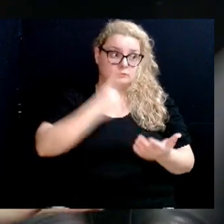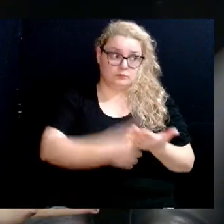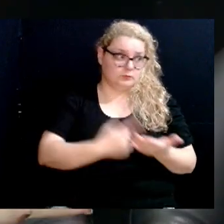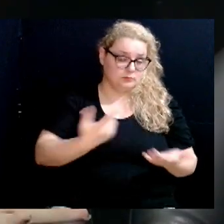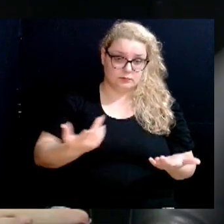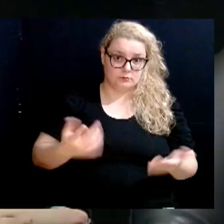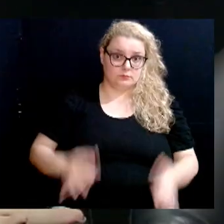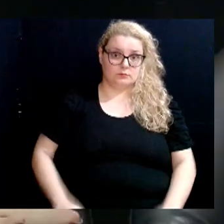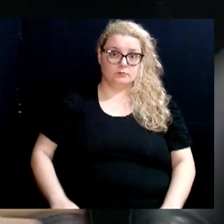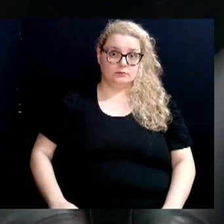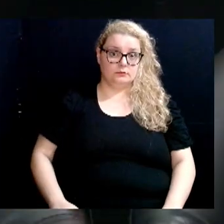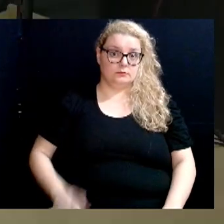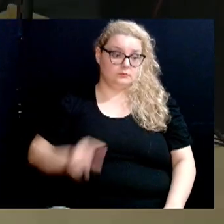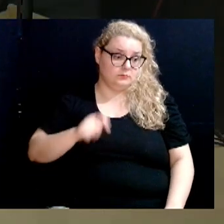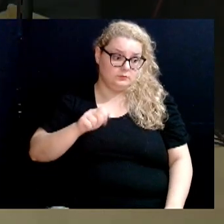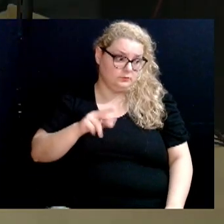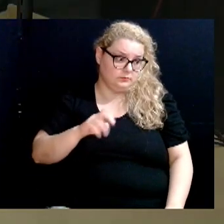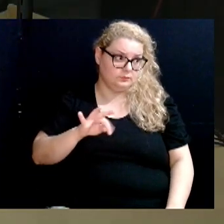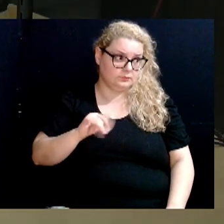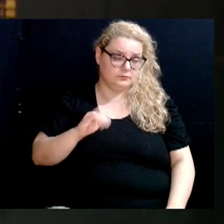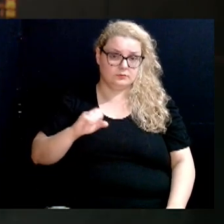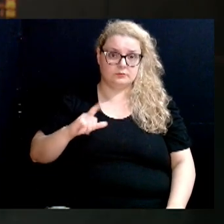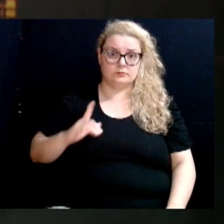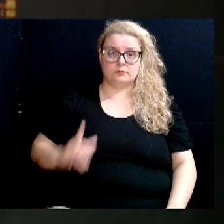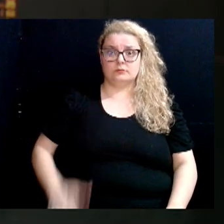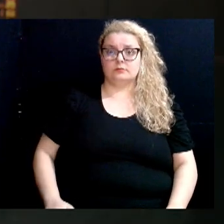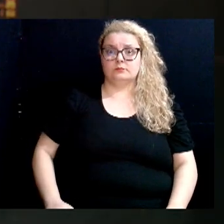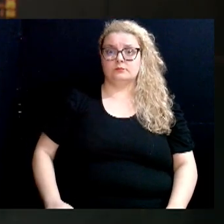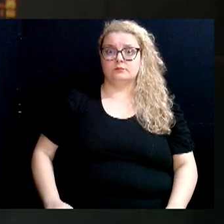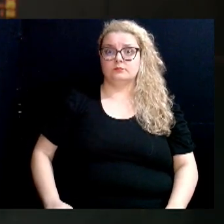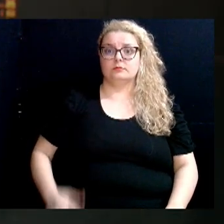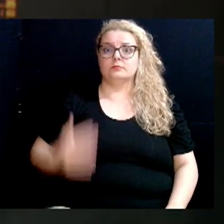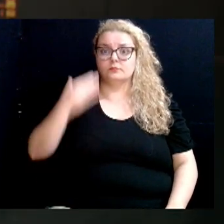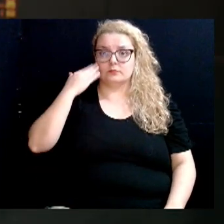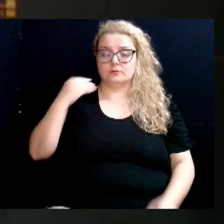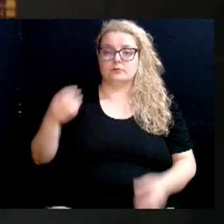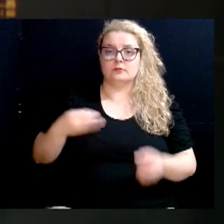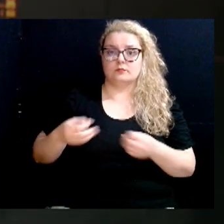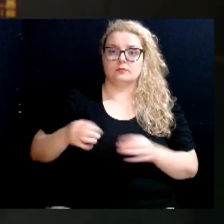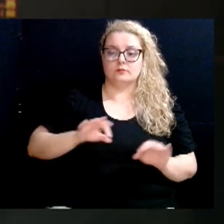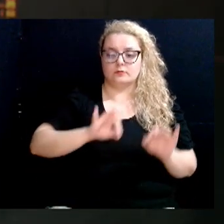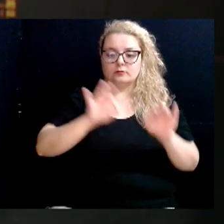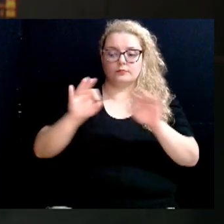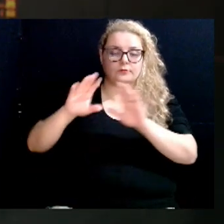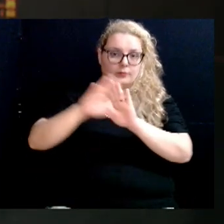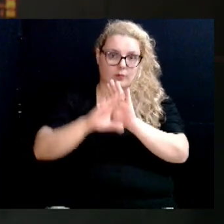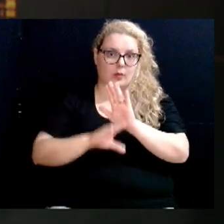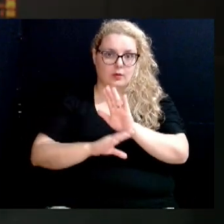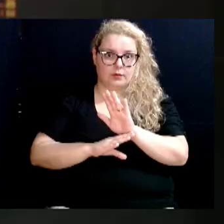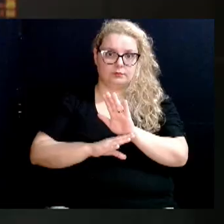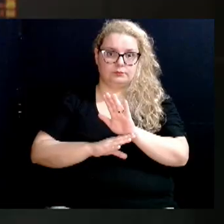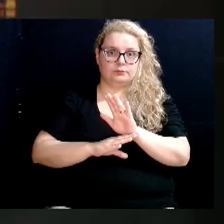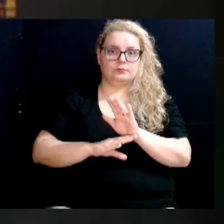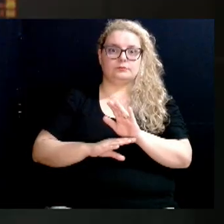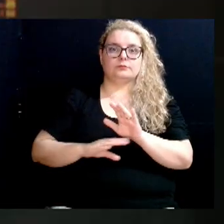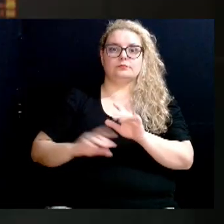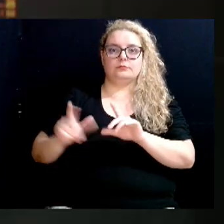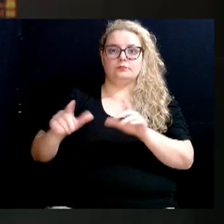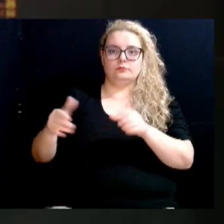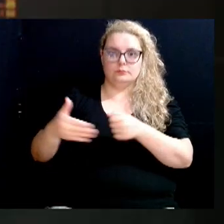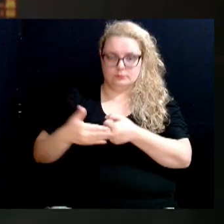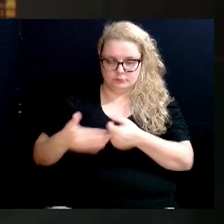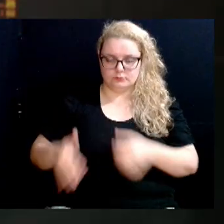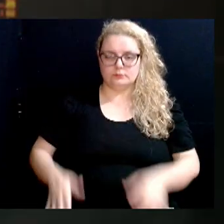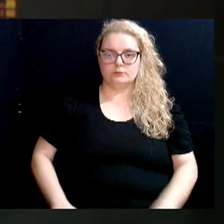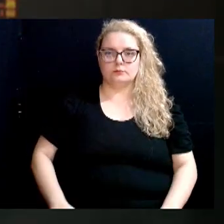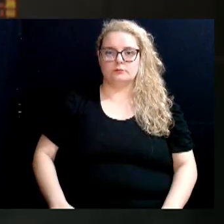ser artificial. Uhum. E vocês sabem que eu recentemente, inclusive, assisti um programa em canal fechado, um programa que é só de